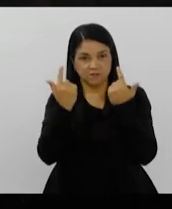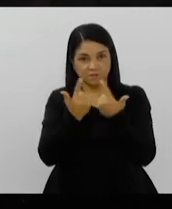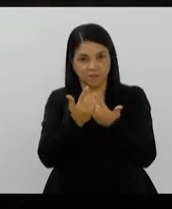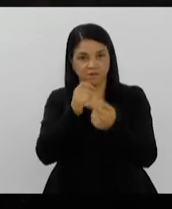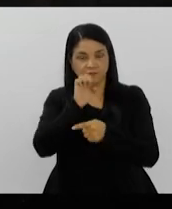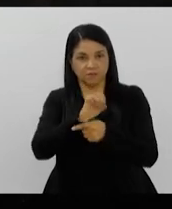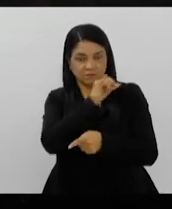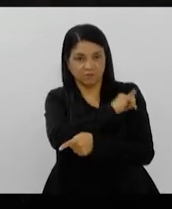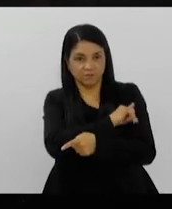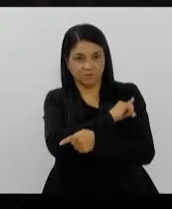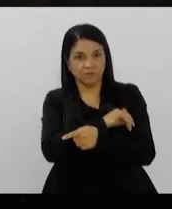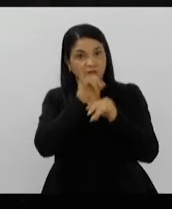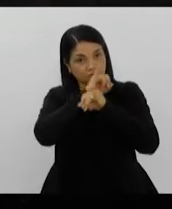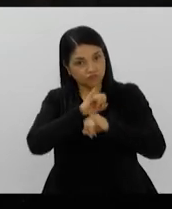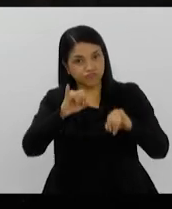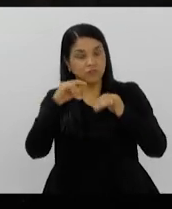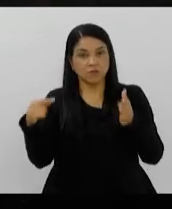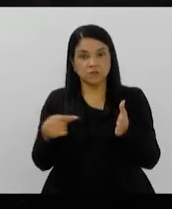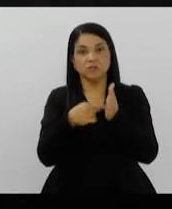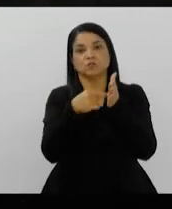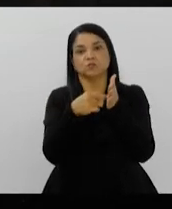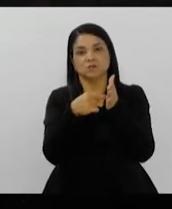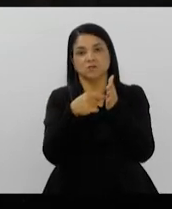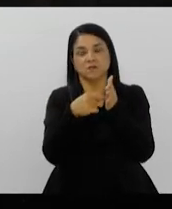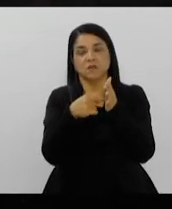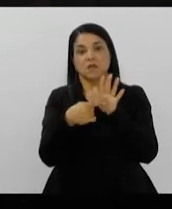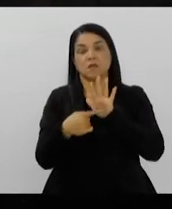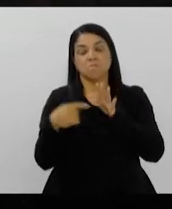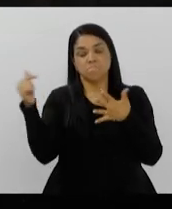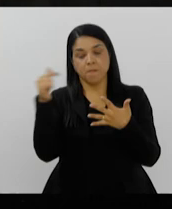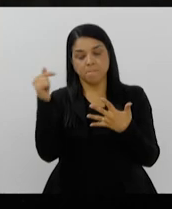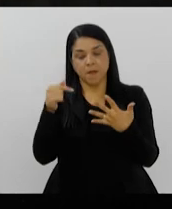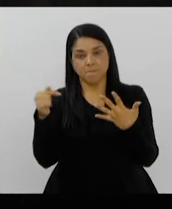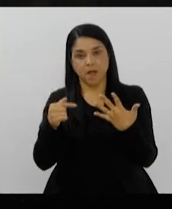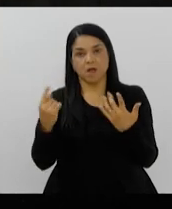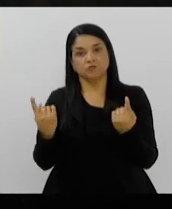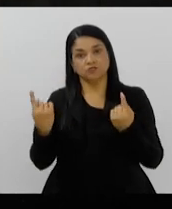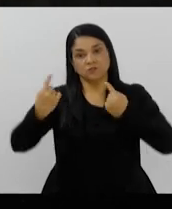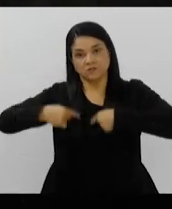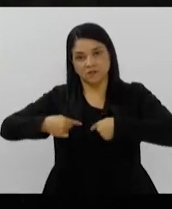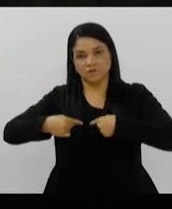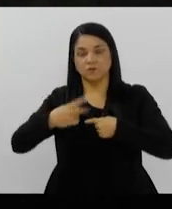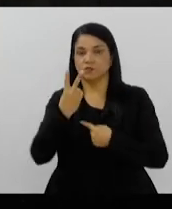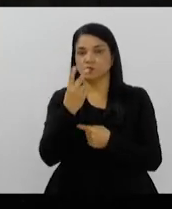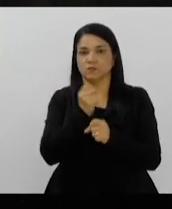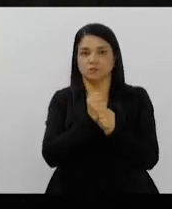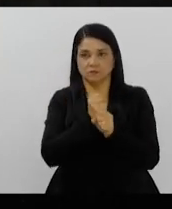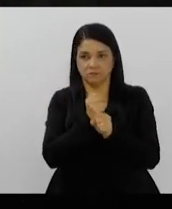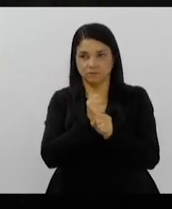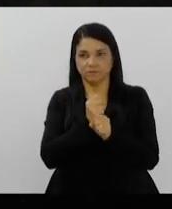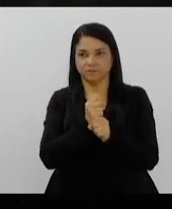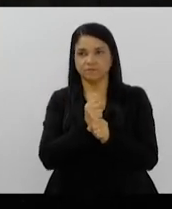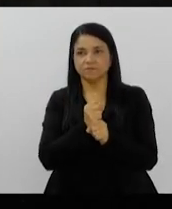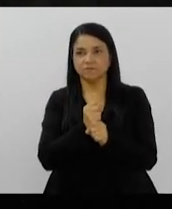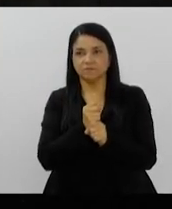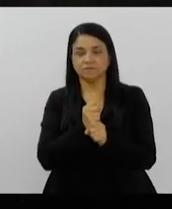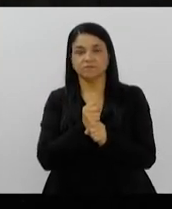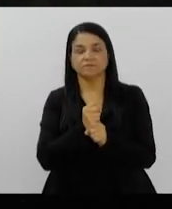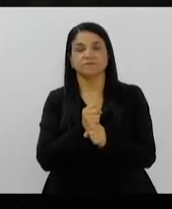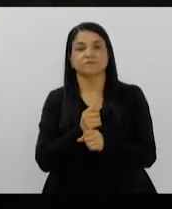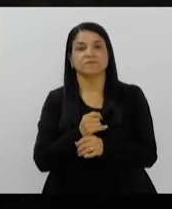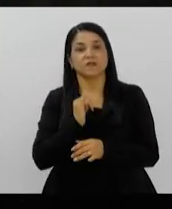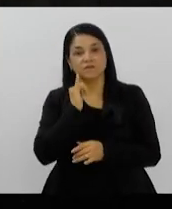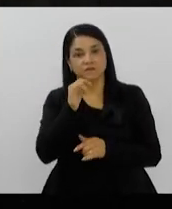Janeiro para poder fazer a denúncia disso e tentar apontar quais são os desafios dos próximos 2 anos. E aí, falando um pouco